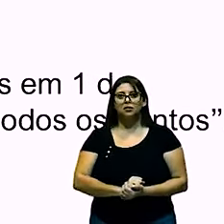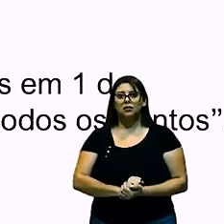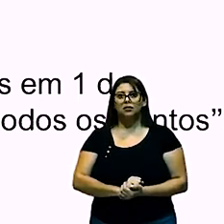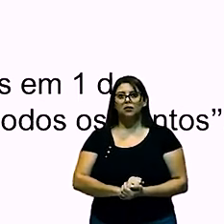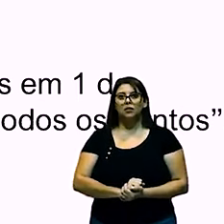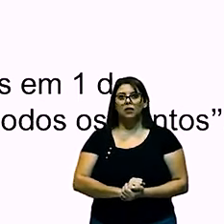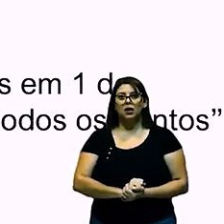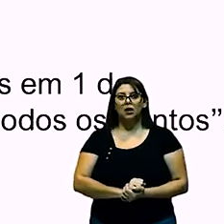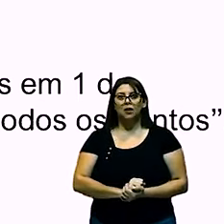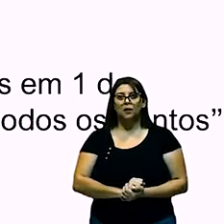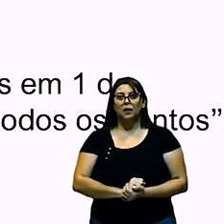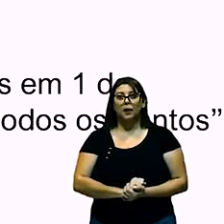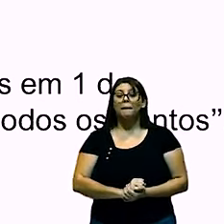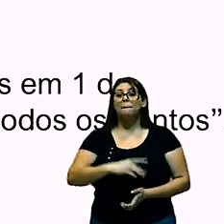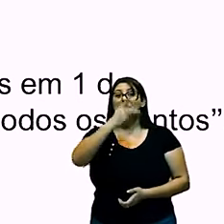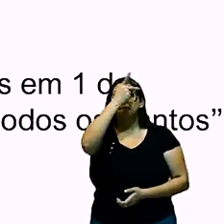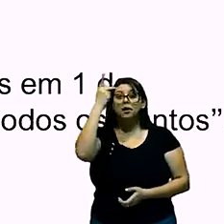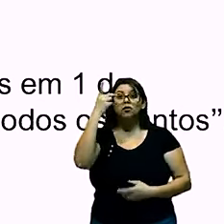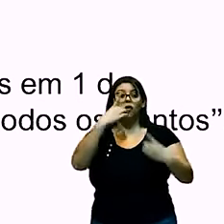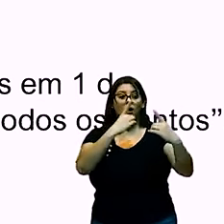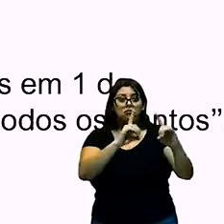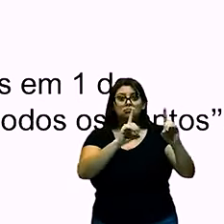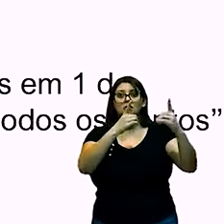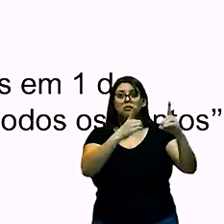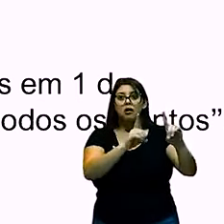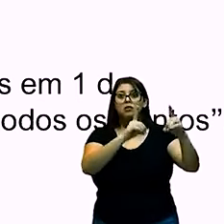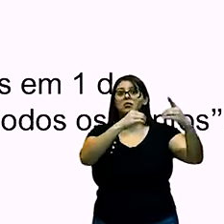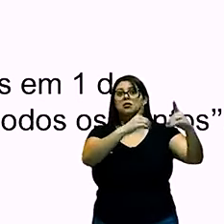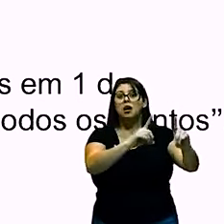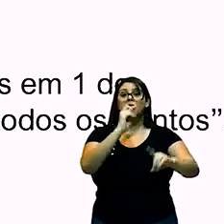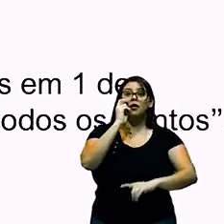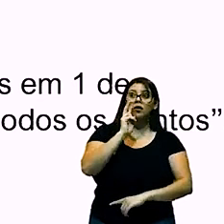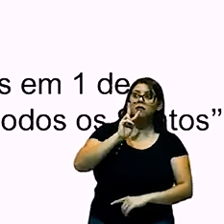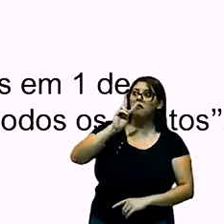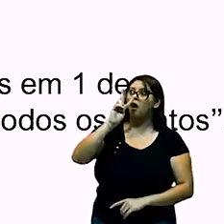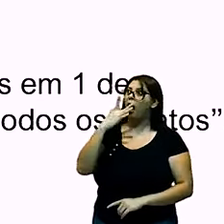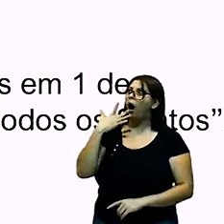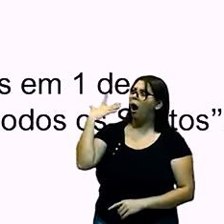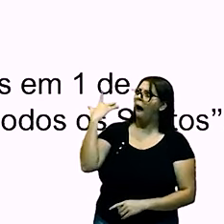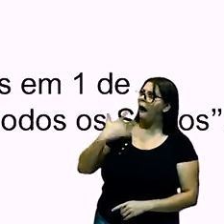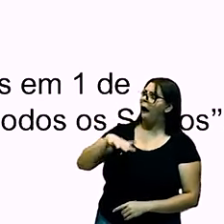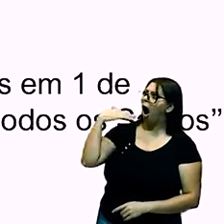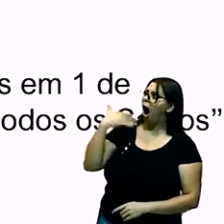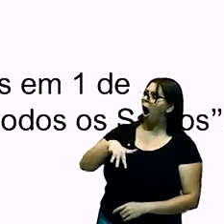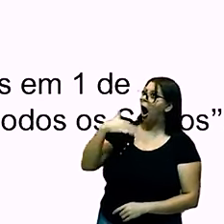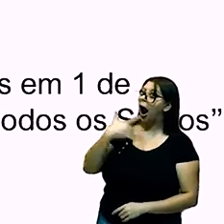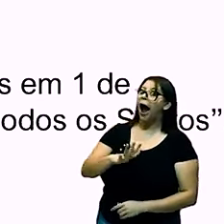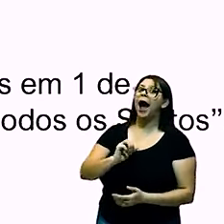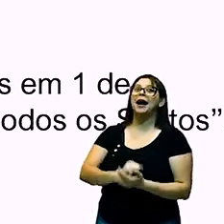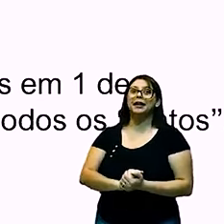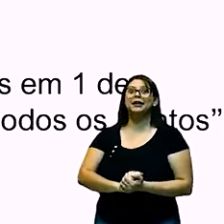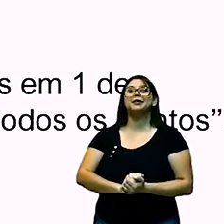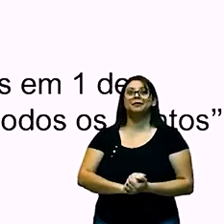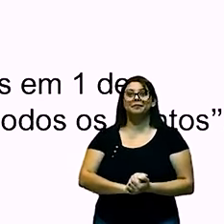peregrinação para que as pessoas então pudessem ver essas relíquias e Tetzel aproveitar a oportunidade e vender